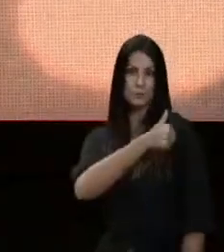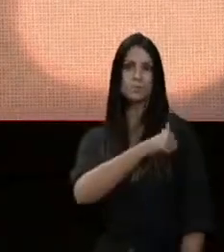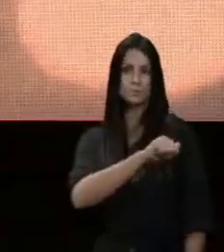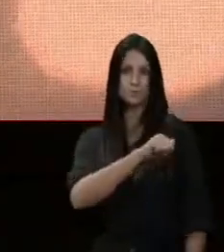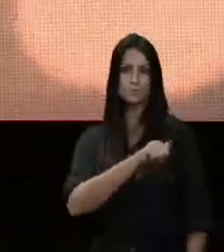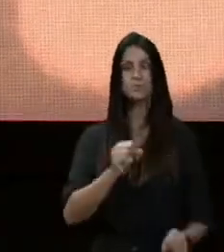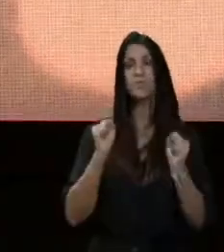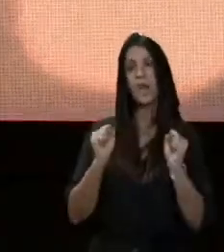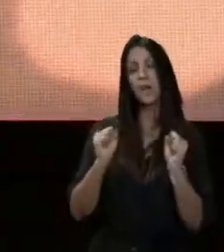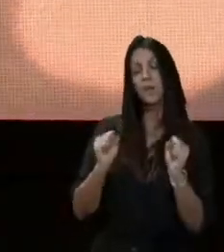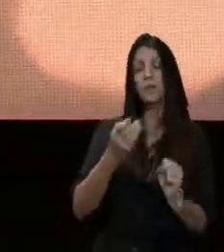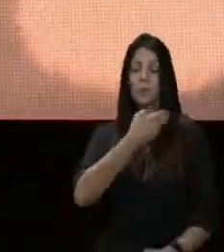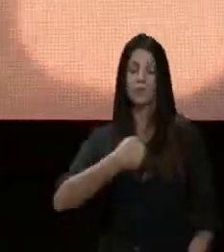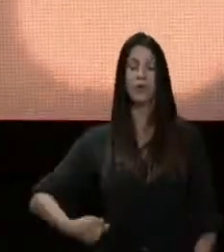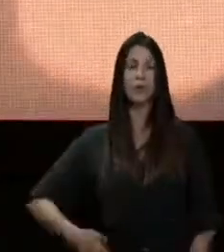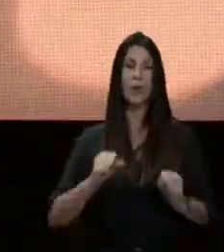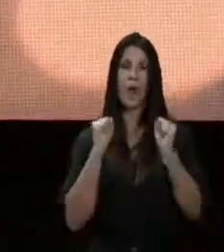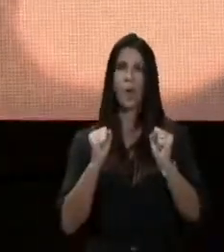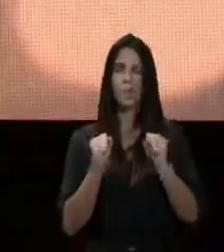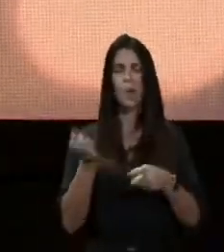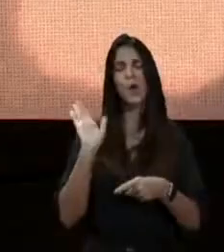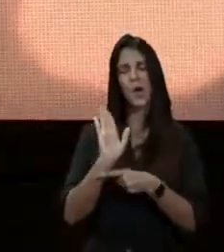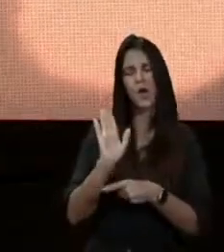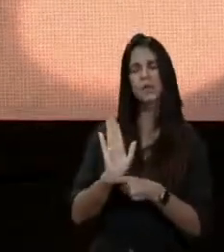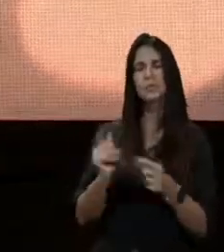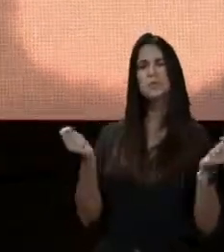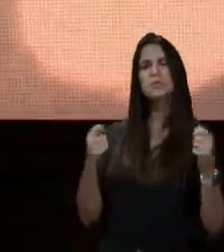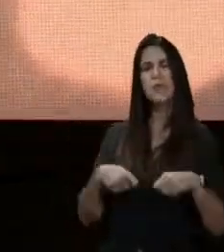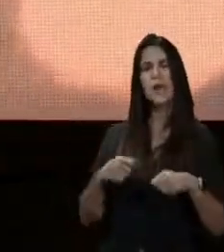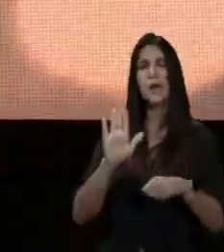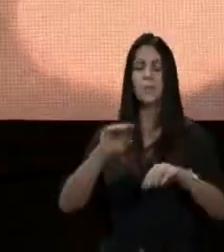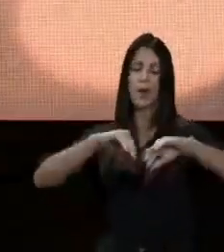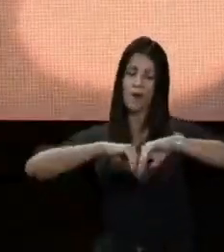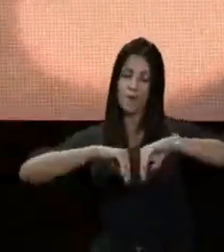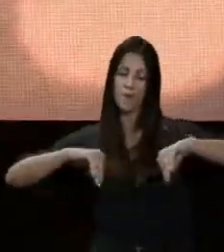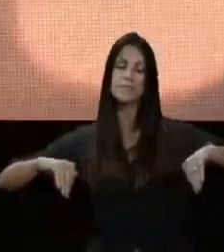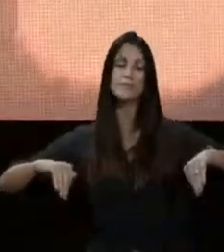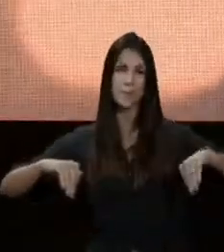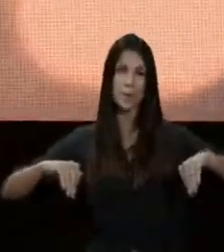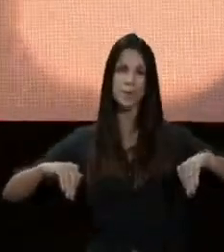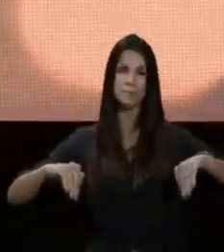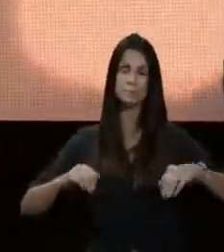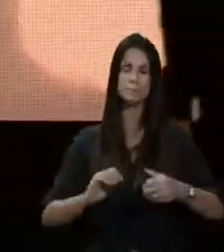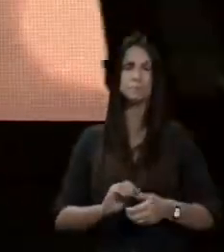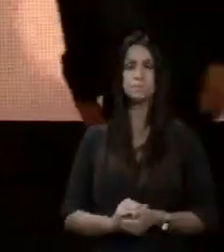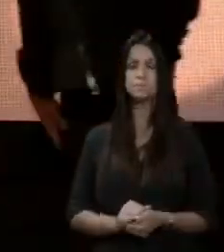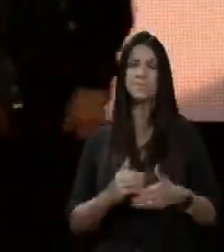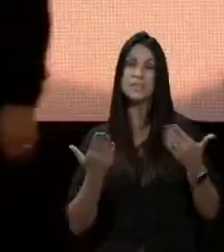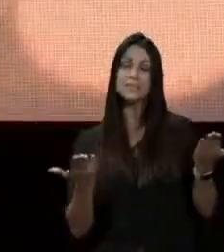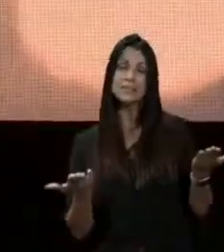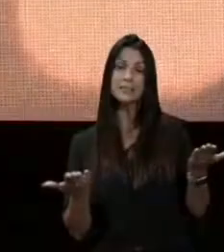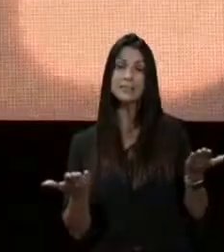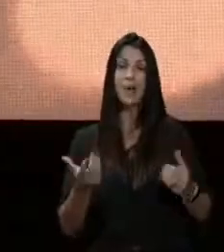criança para não ser que lá não tem problema mas dinheiro nós recebemos porque senão o estado estaria podendo